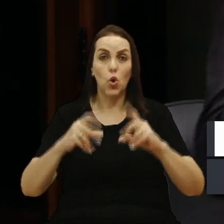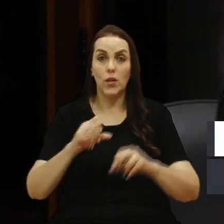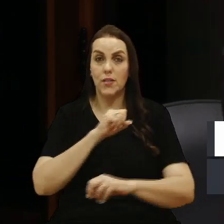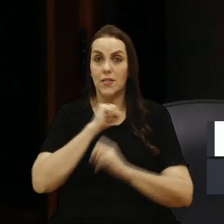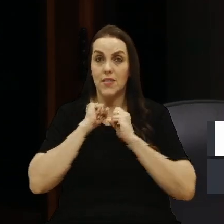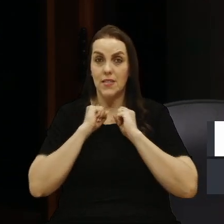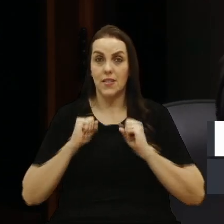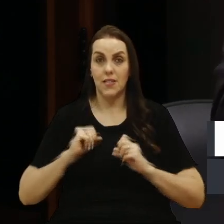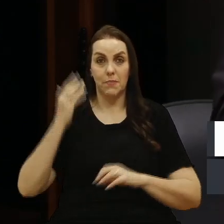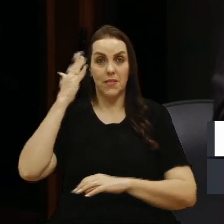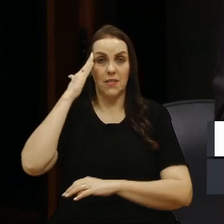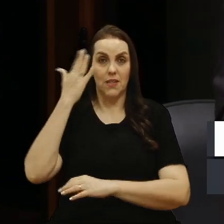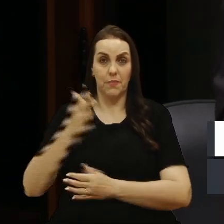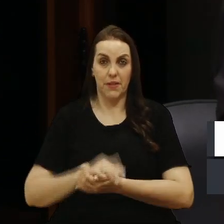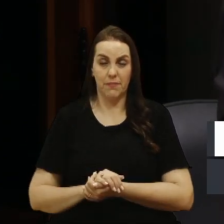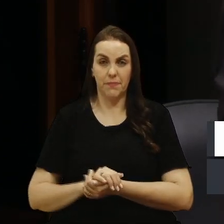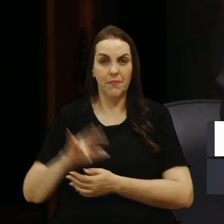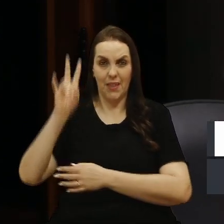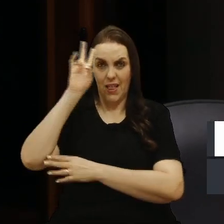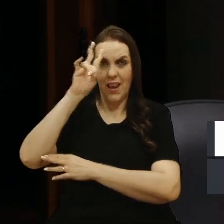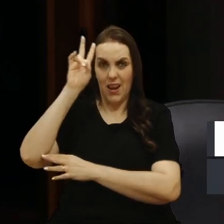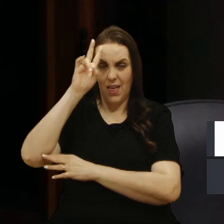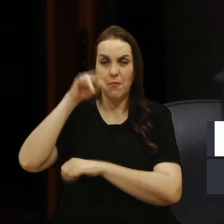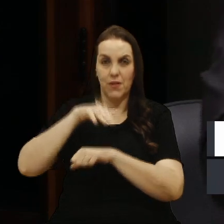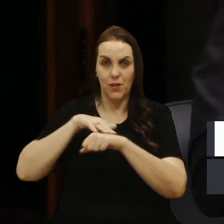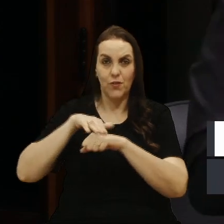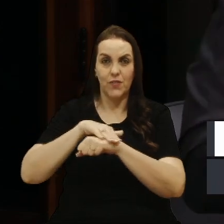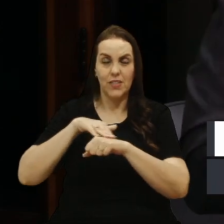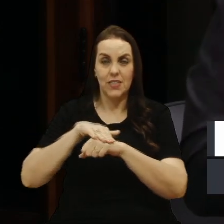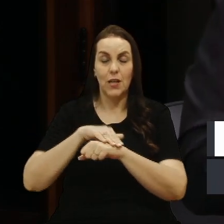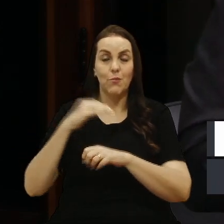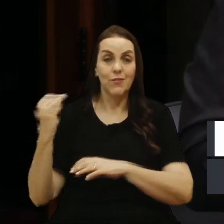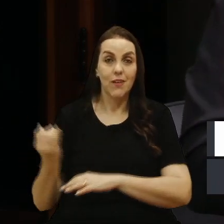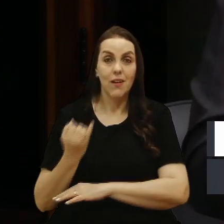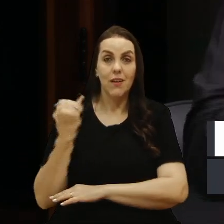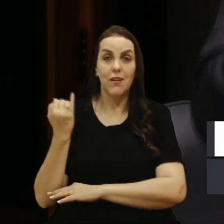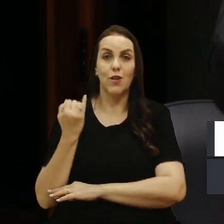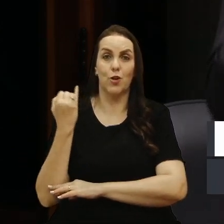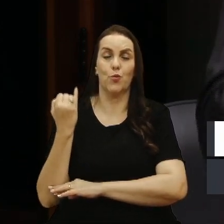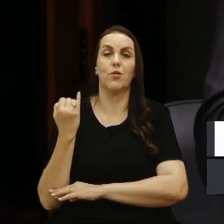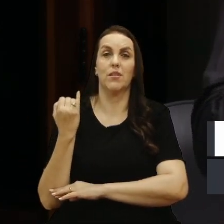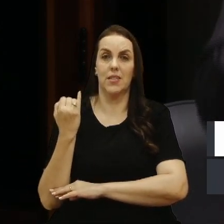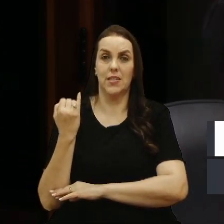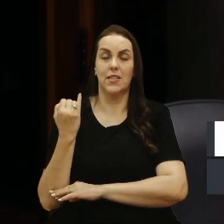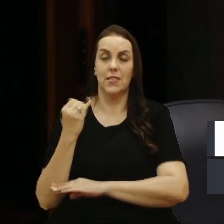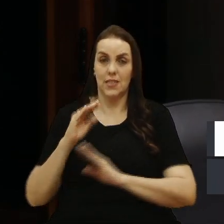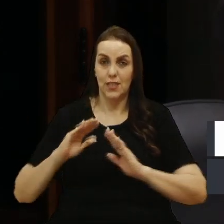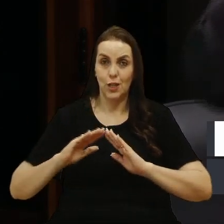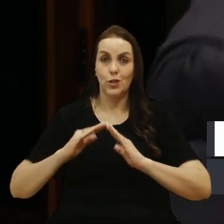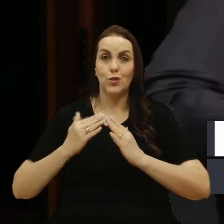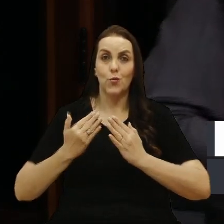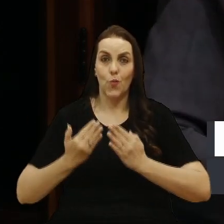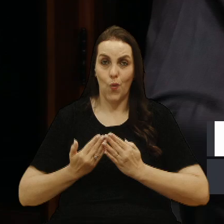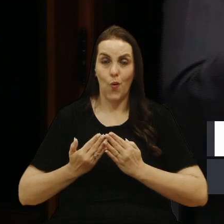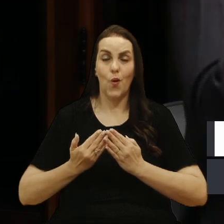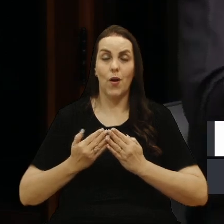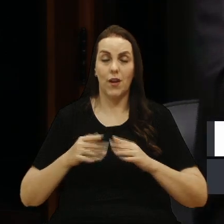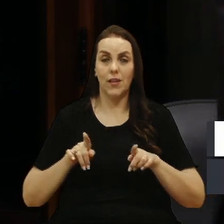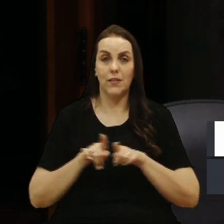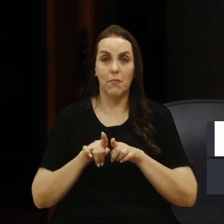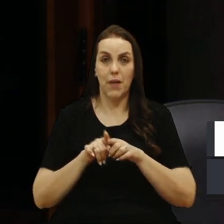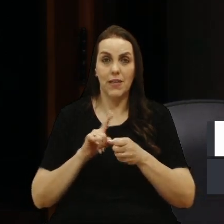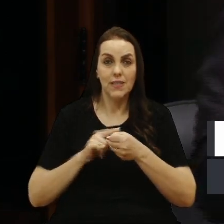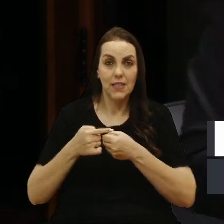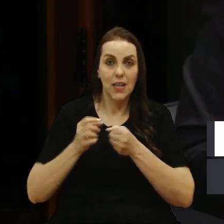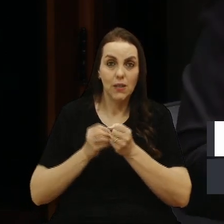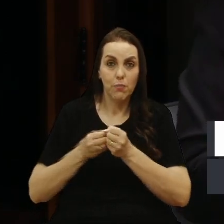secretarias. Lembra que nós conversamos, vereadores e vereadoras, sobre a importância de escolas nos nossos distritos que